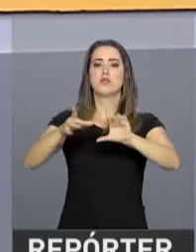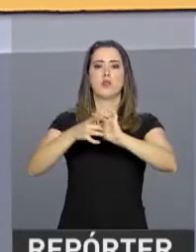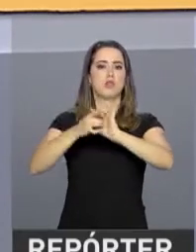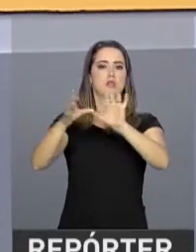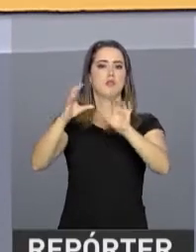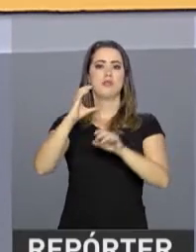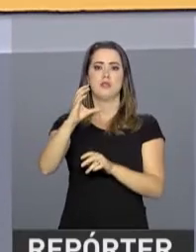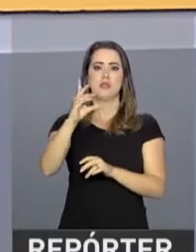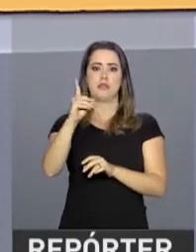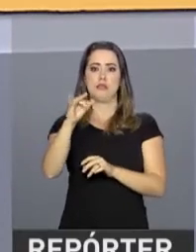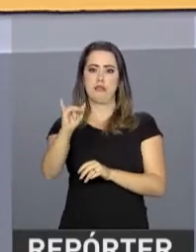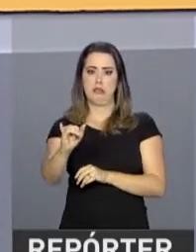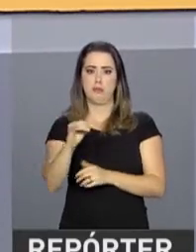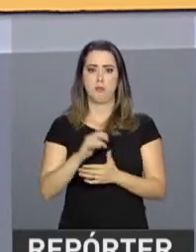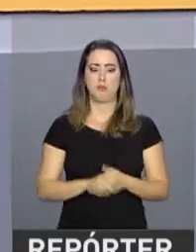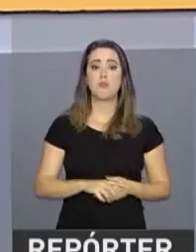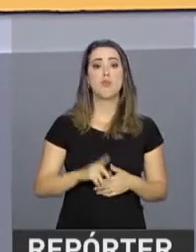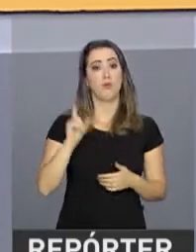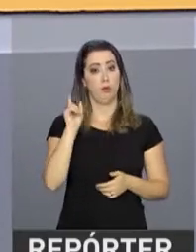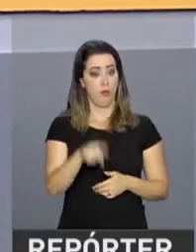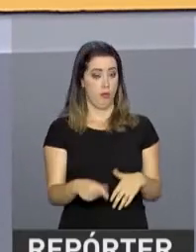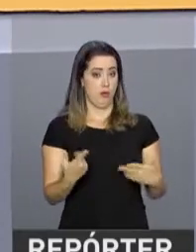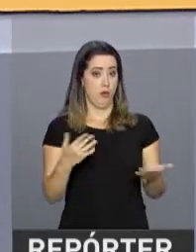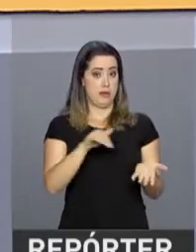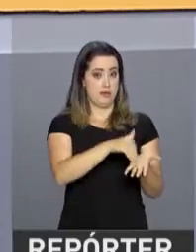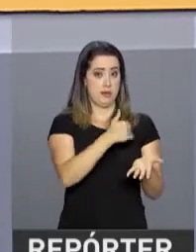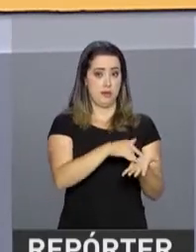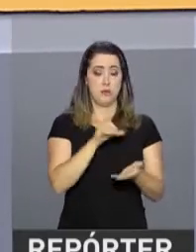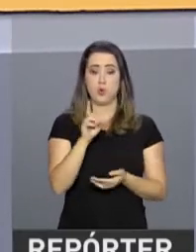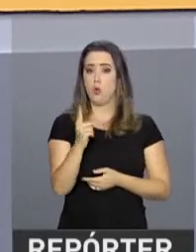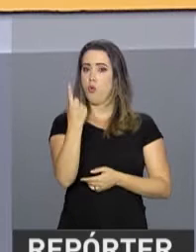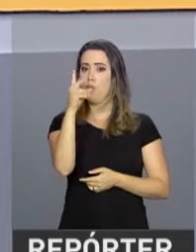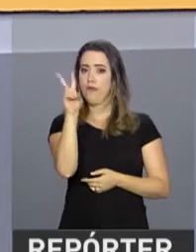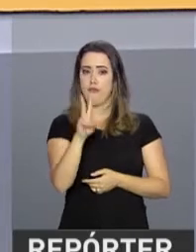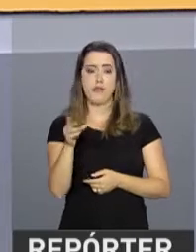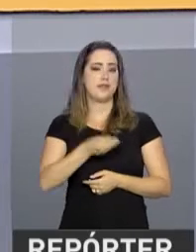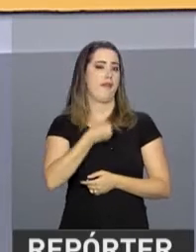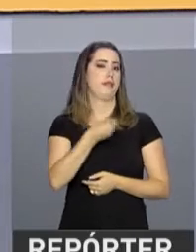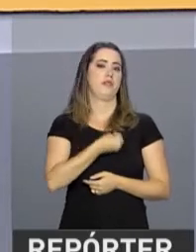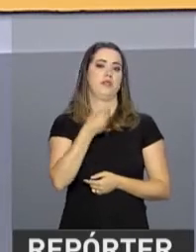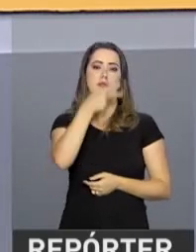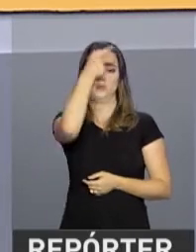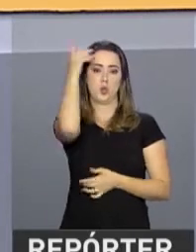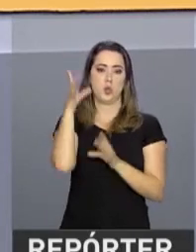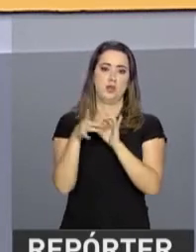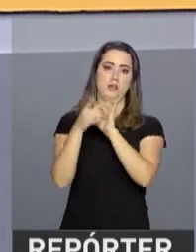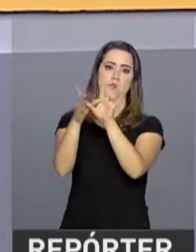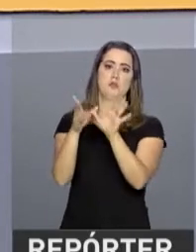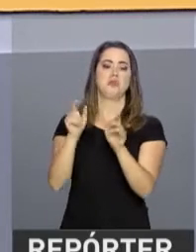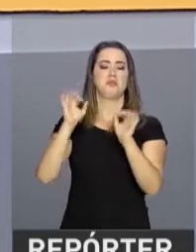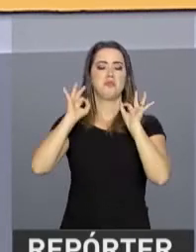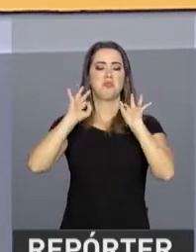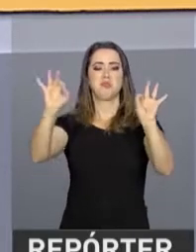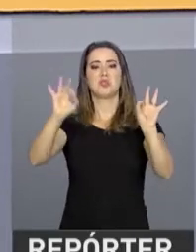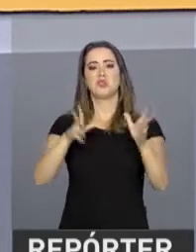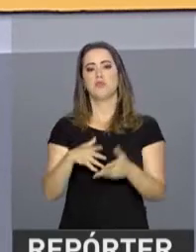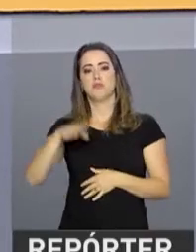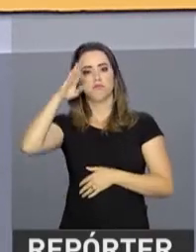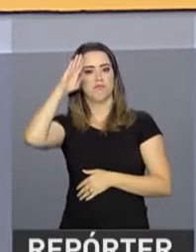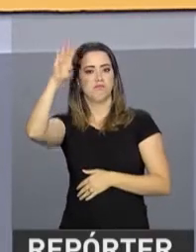cdi o alistamento é feito apenas uma vez na vida e quem for dispensado está quite com essa